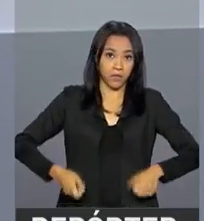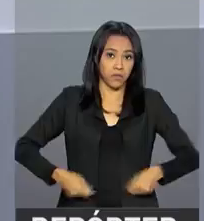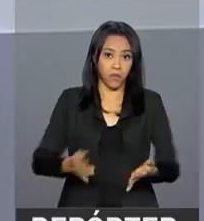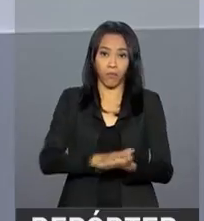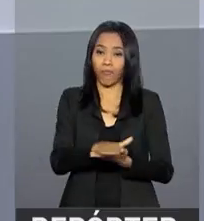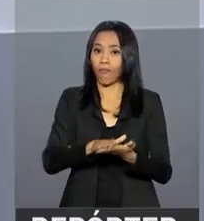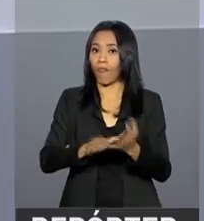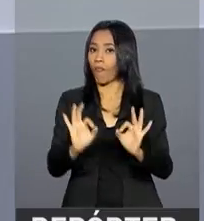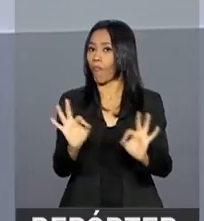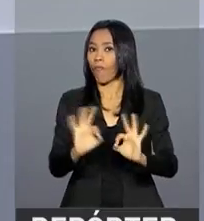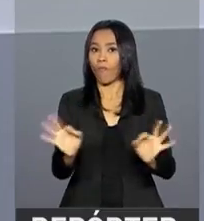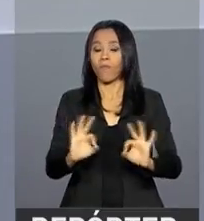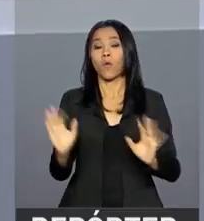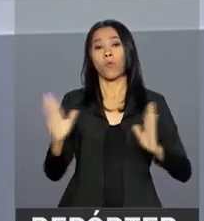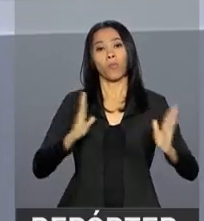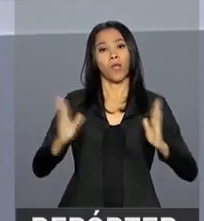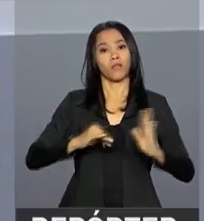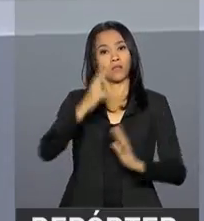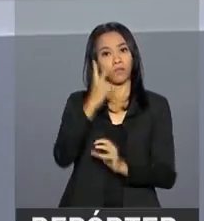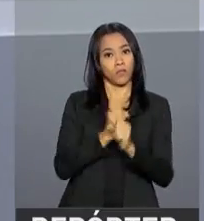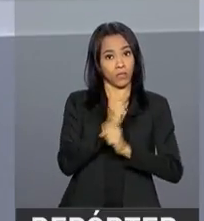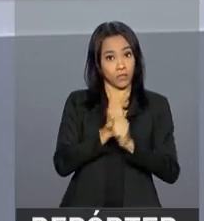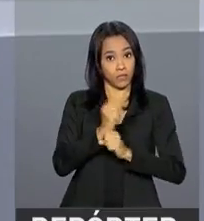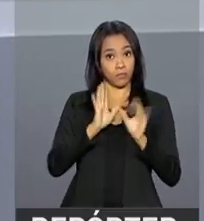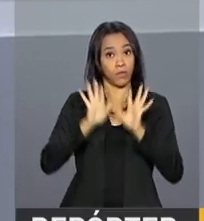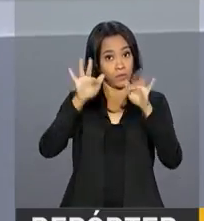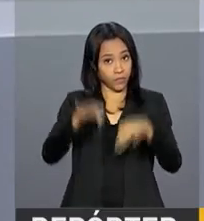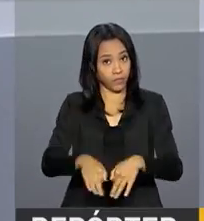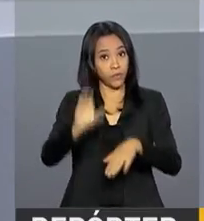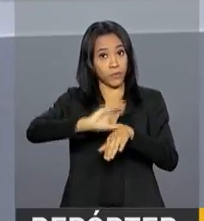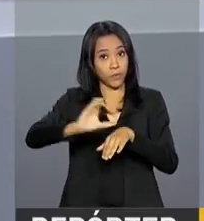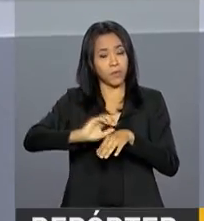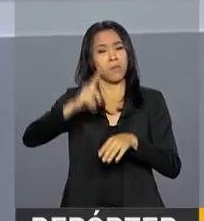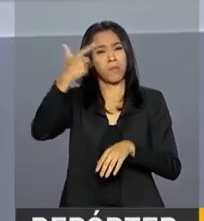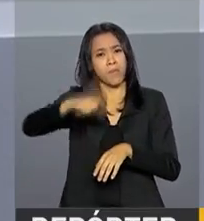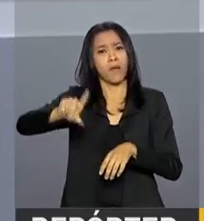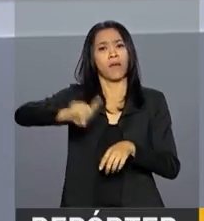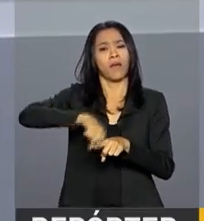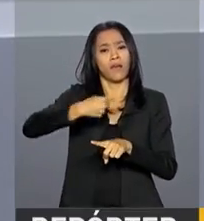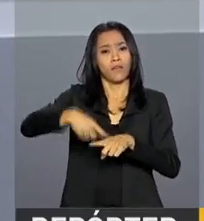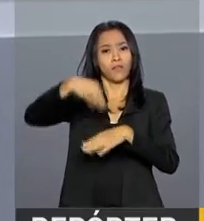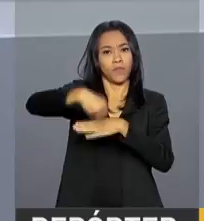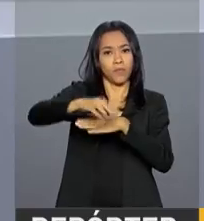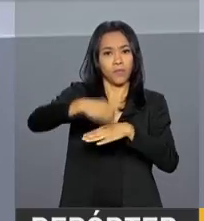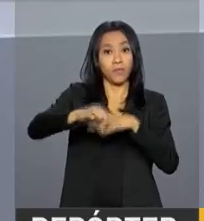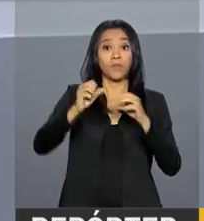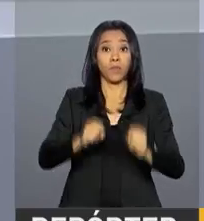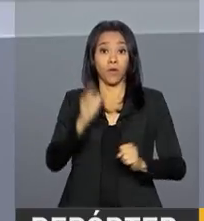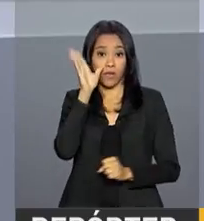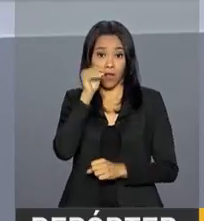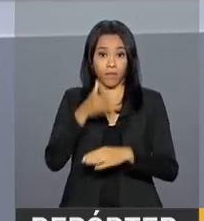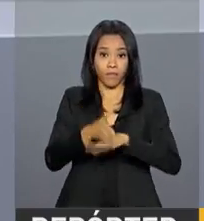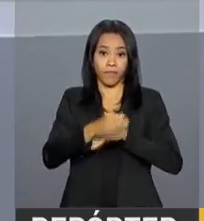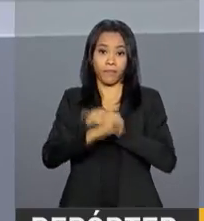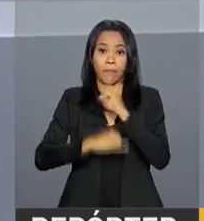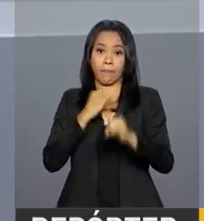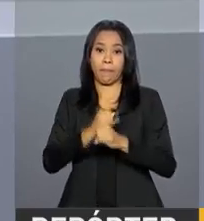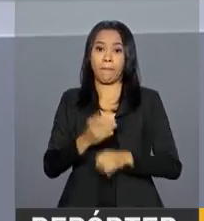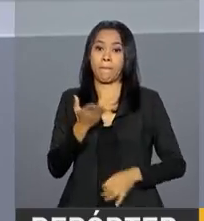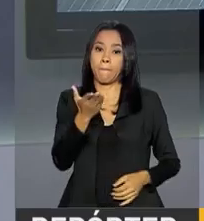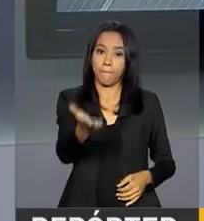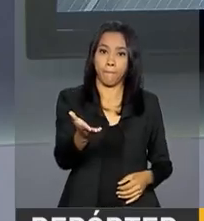interessados têm um prazo de dois anos para concluir o curso técnico mais informações podem ser conferidas no site do ministério da